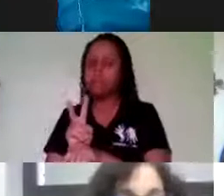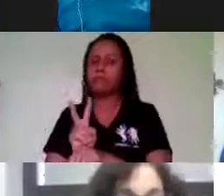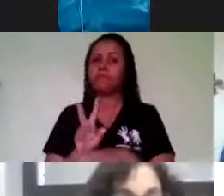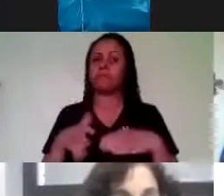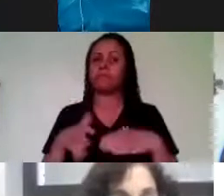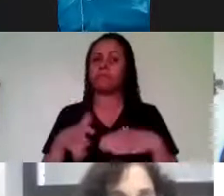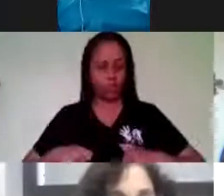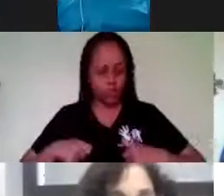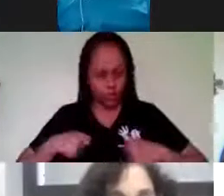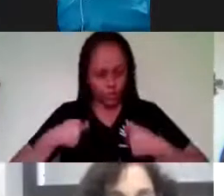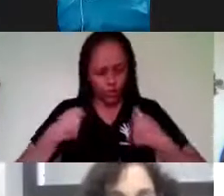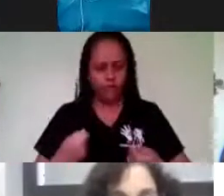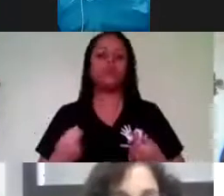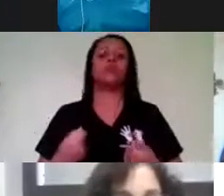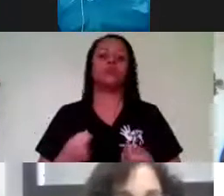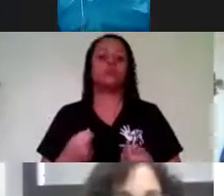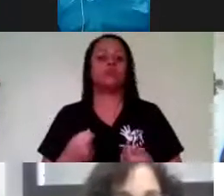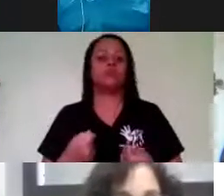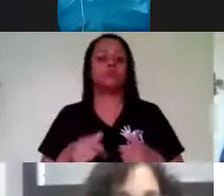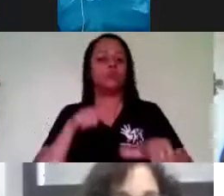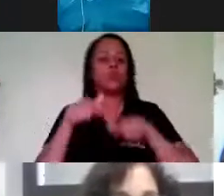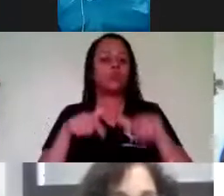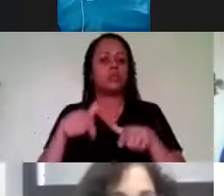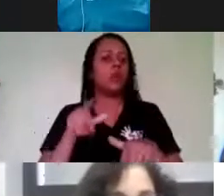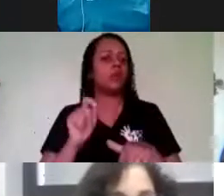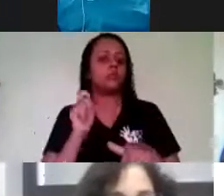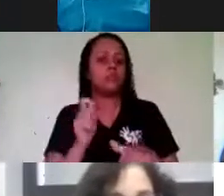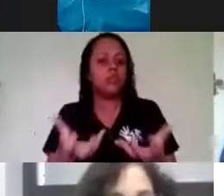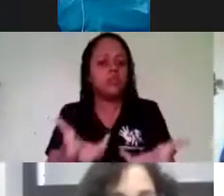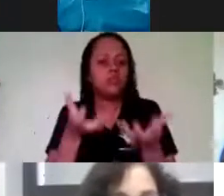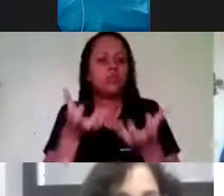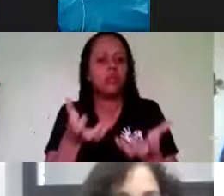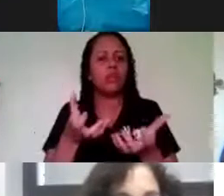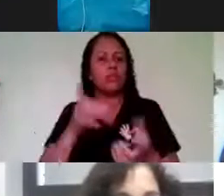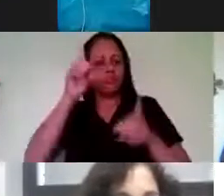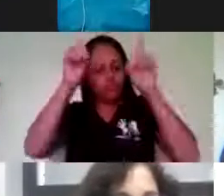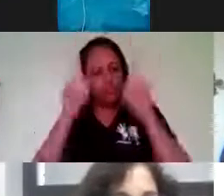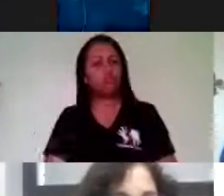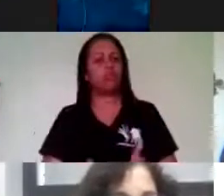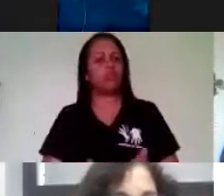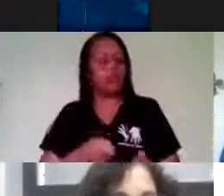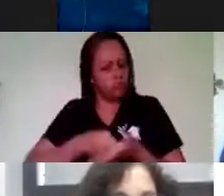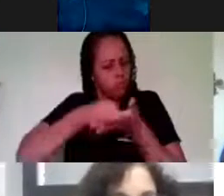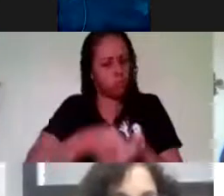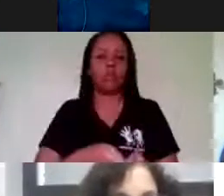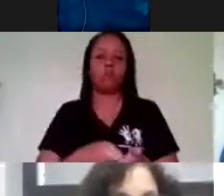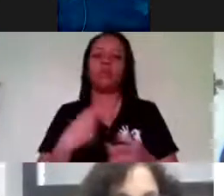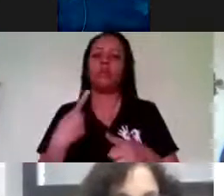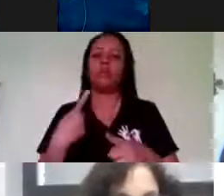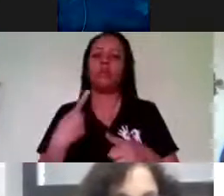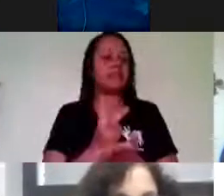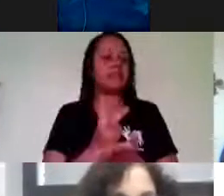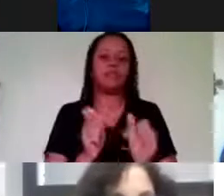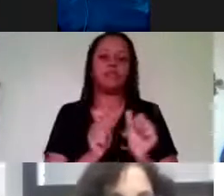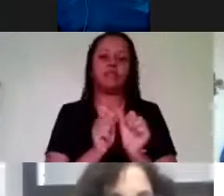defender os seus direitos, ele não pode esmorecer. Tudo é feito de um dia para a noite, tudo é feito na calada da noite, sem